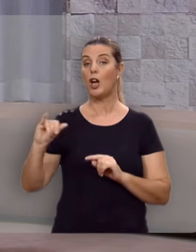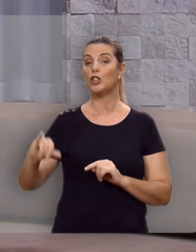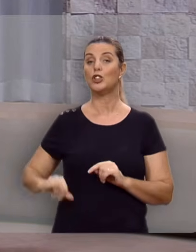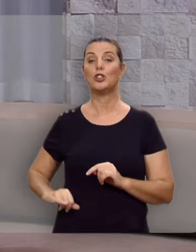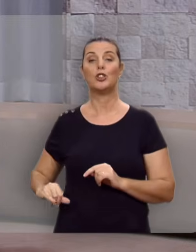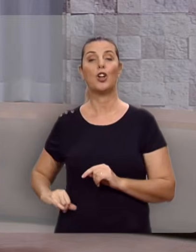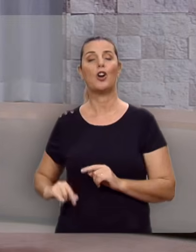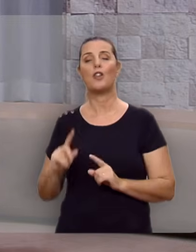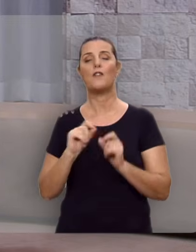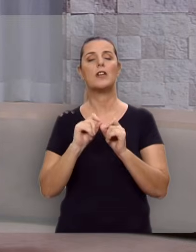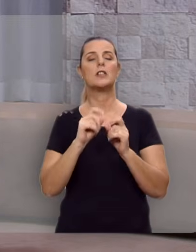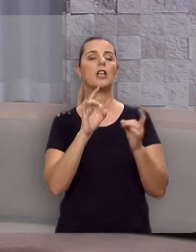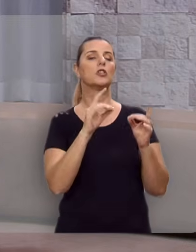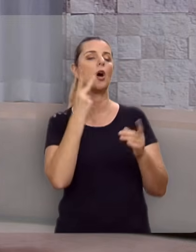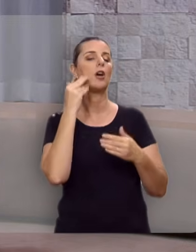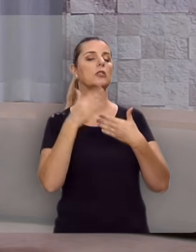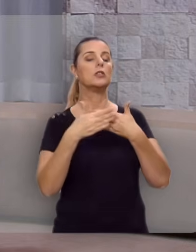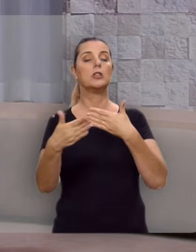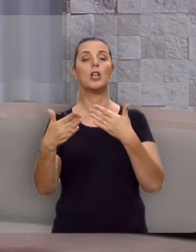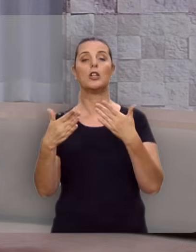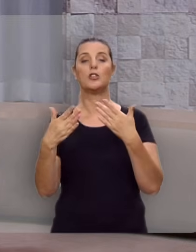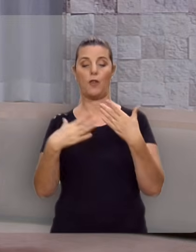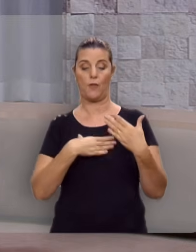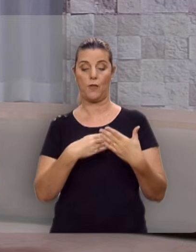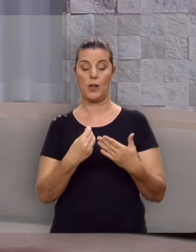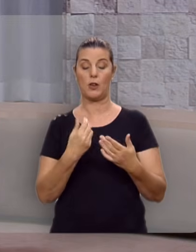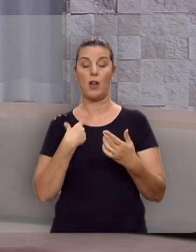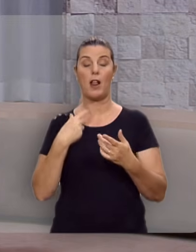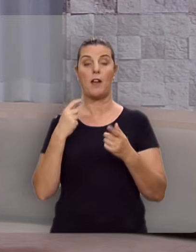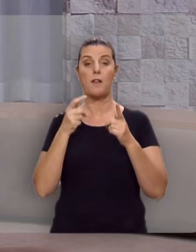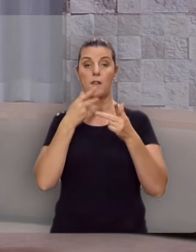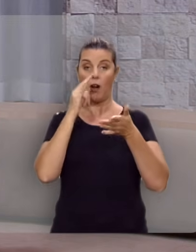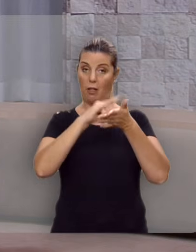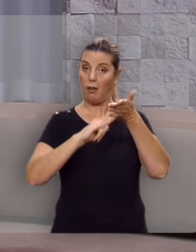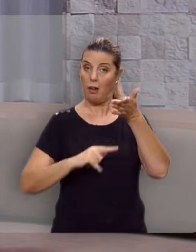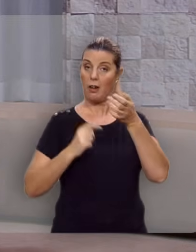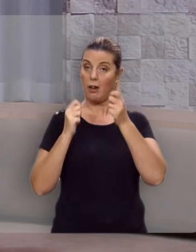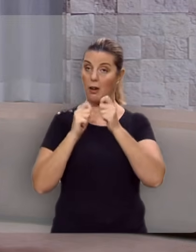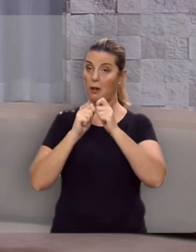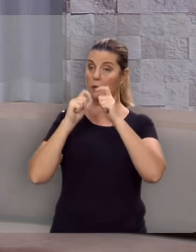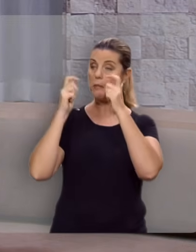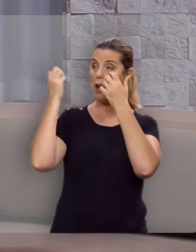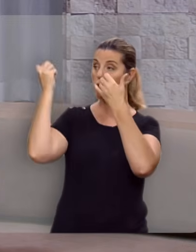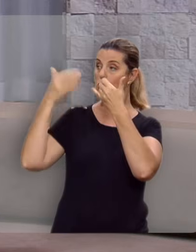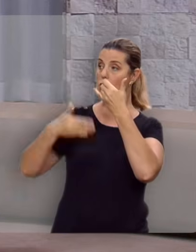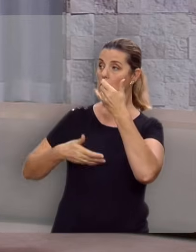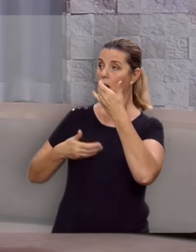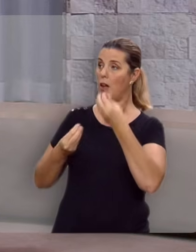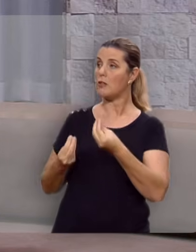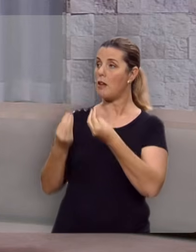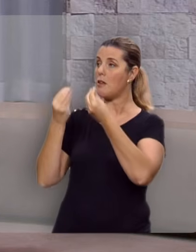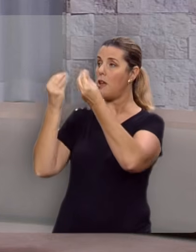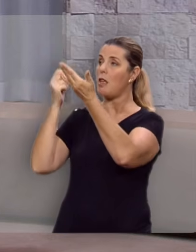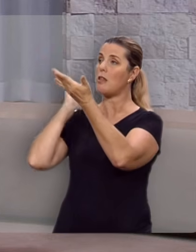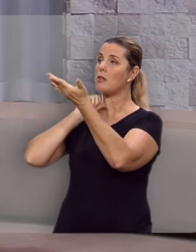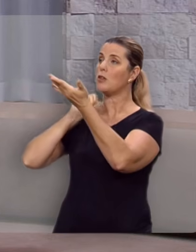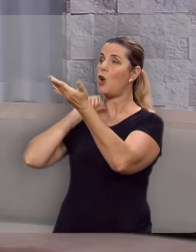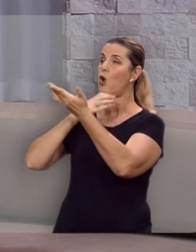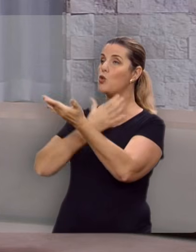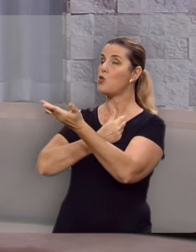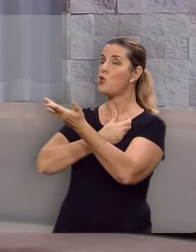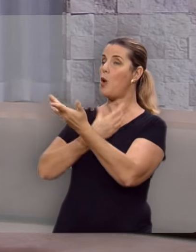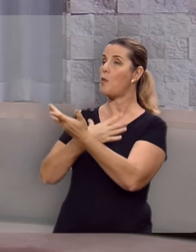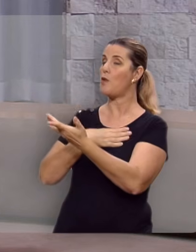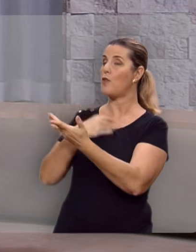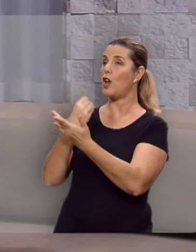não fazia isso apenas diante dos filhos, diz o texto que ele se levantava de madrugada e oferecia holocaustos segundo o número de